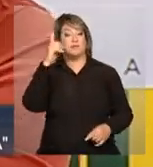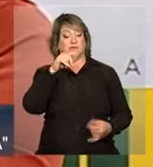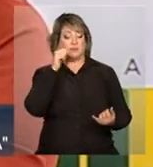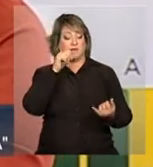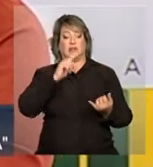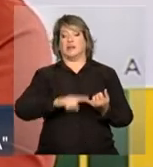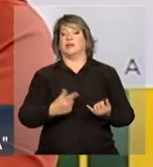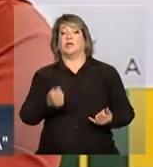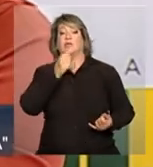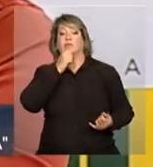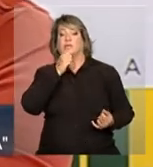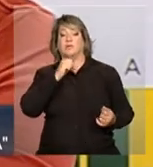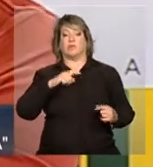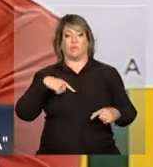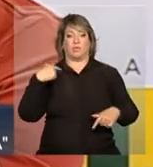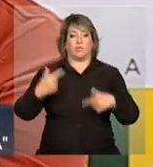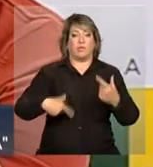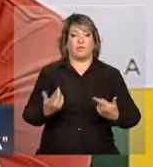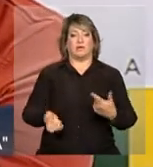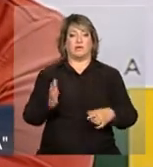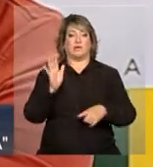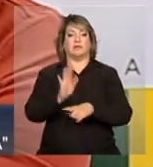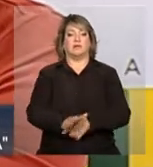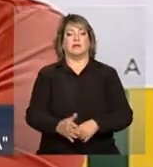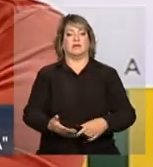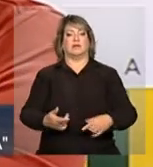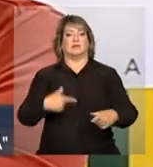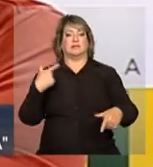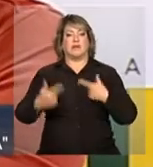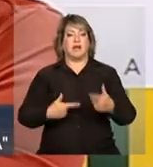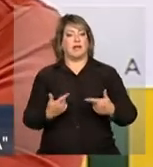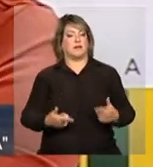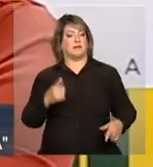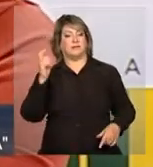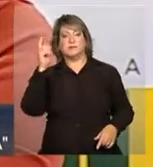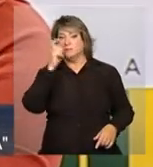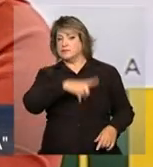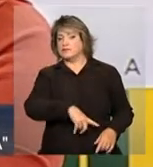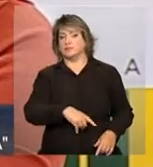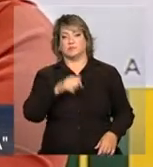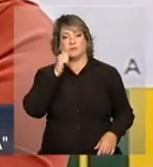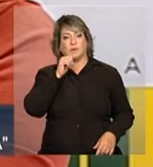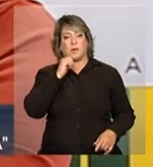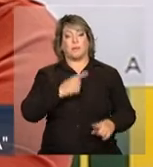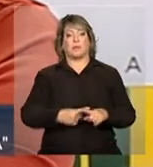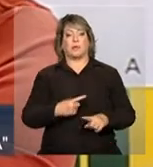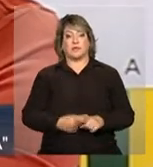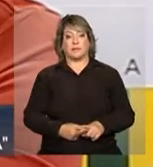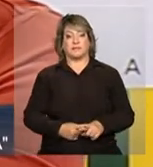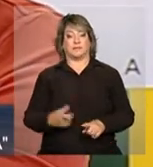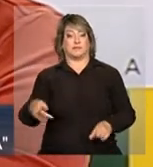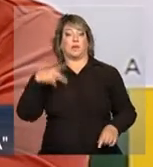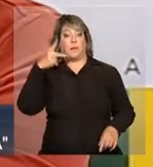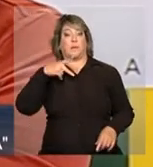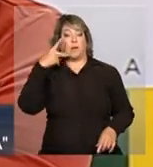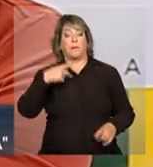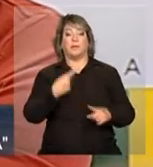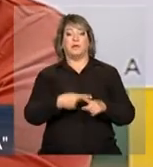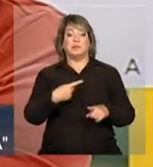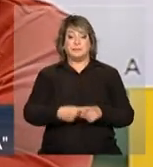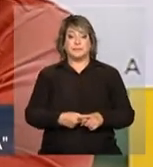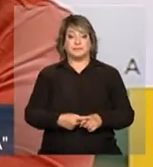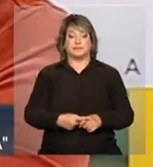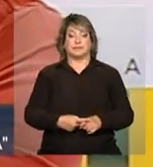tem uma predisposição a defender a bandeira, a trabalhar com a questão da política, porque até